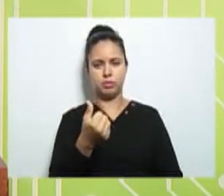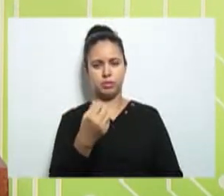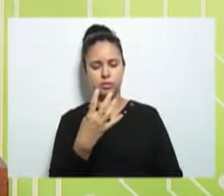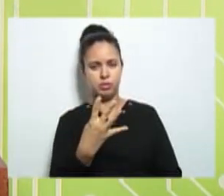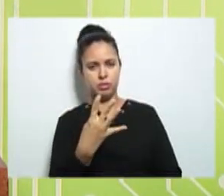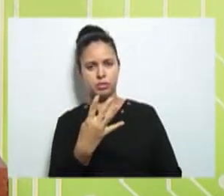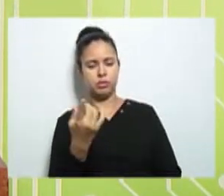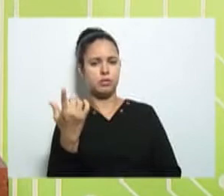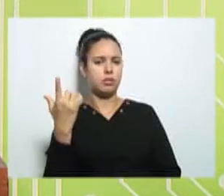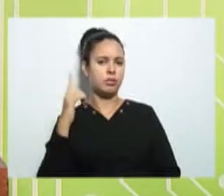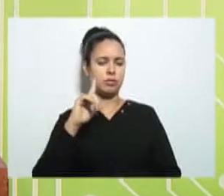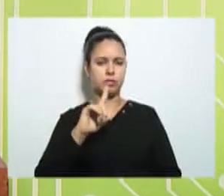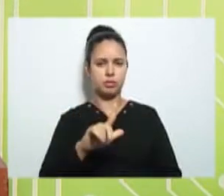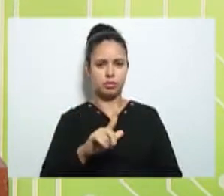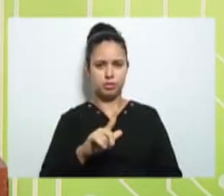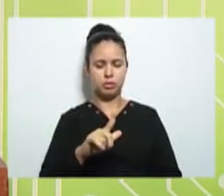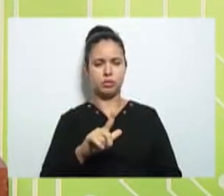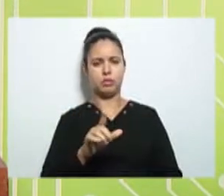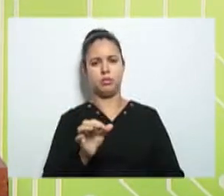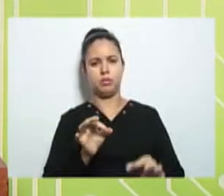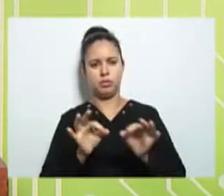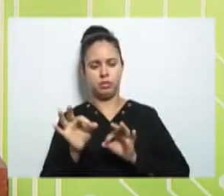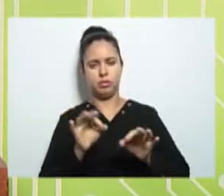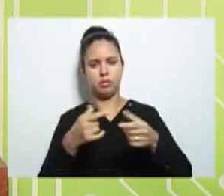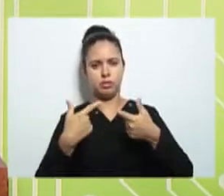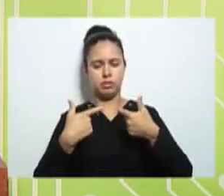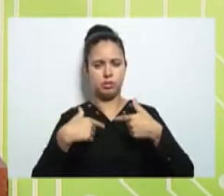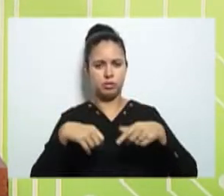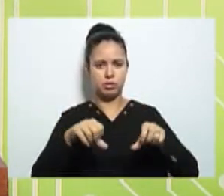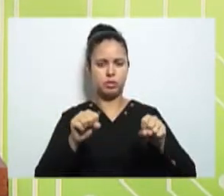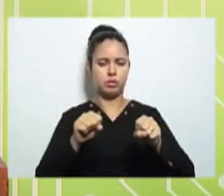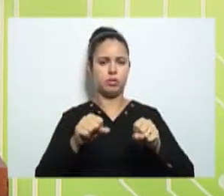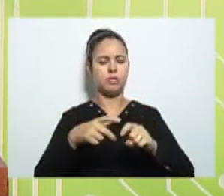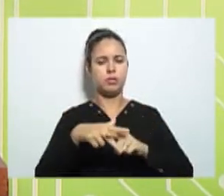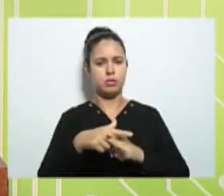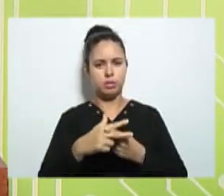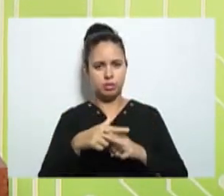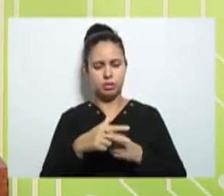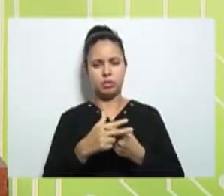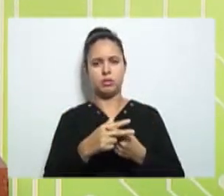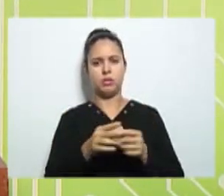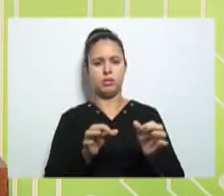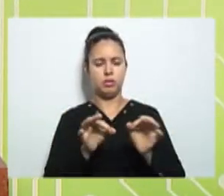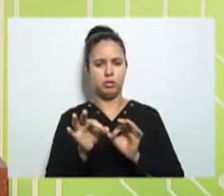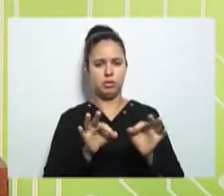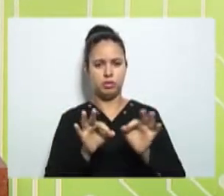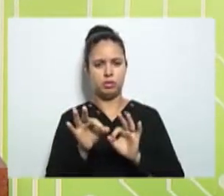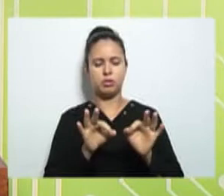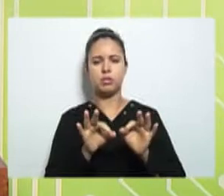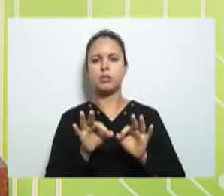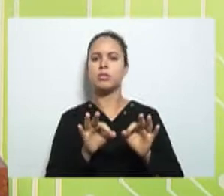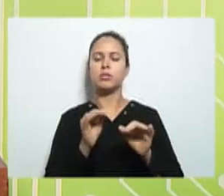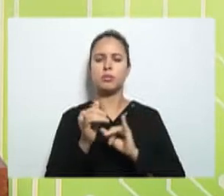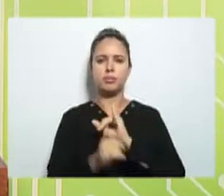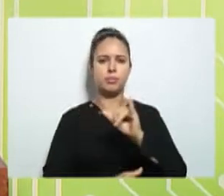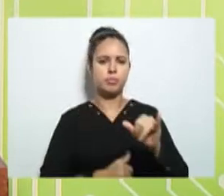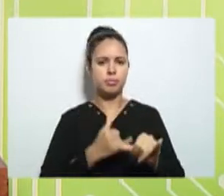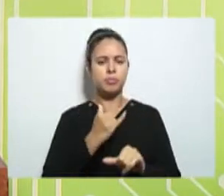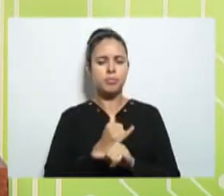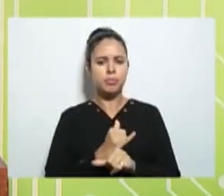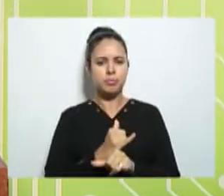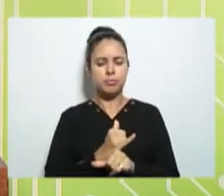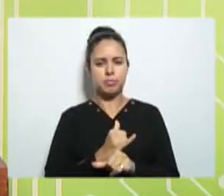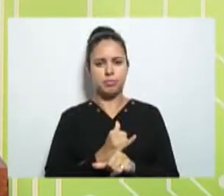conseguem programar linguagem de máquina, programar para a internet. Tem gente que consegue fazer startups aí sem